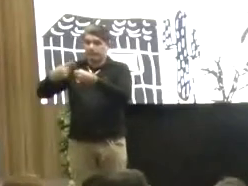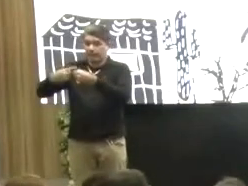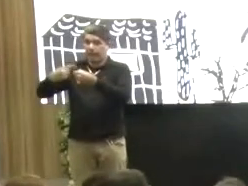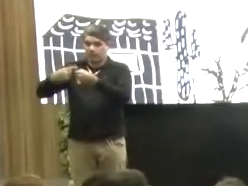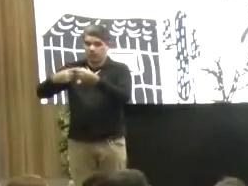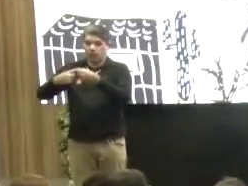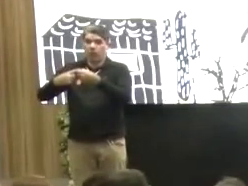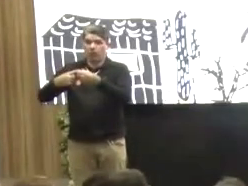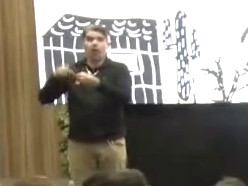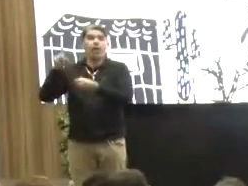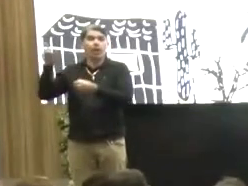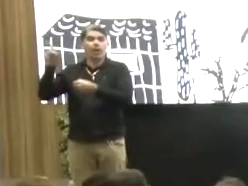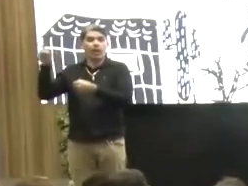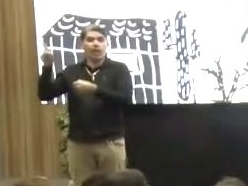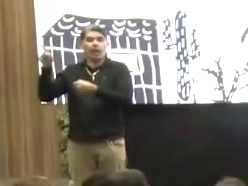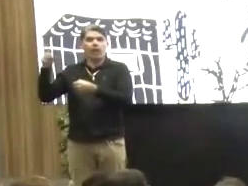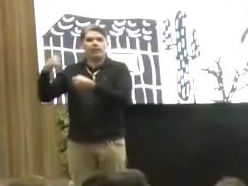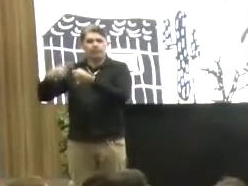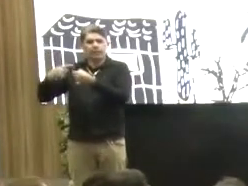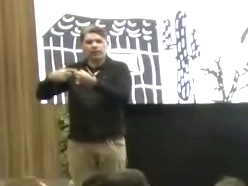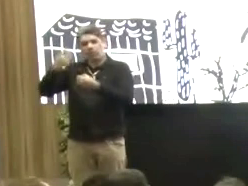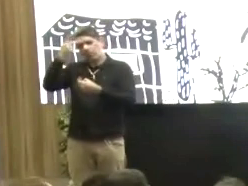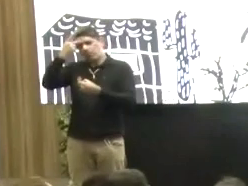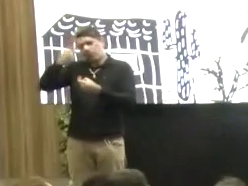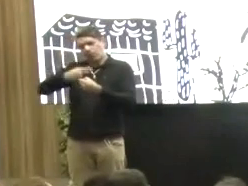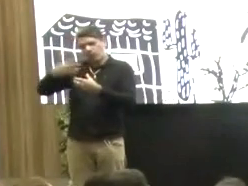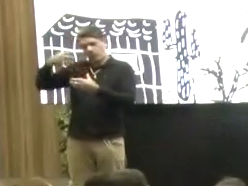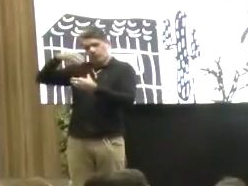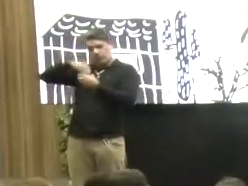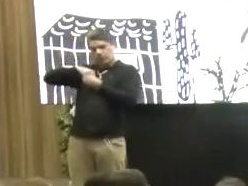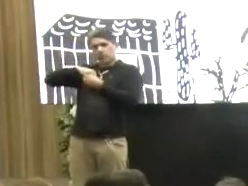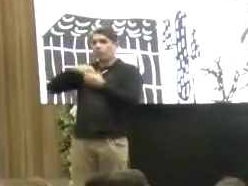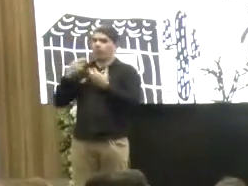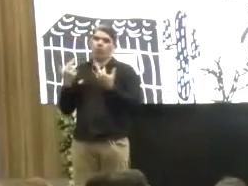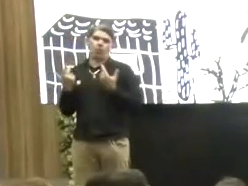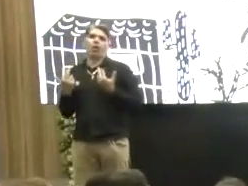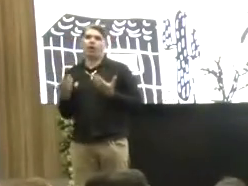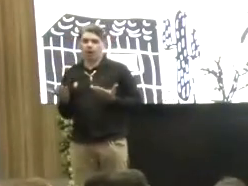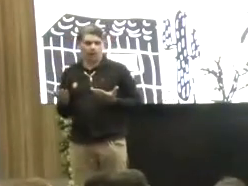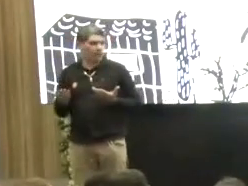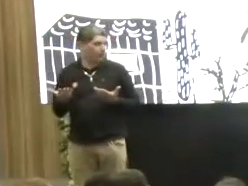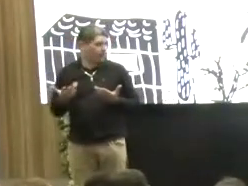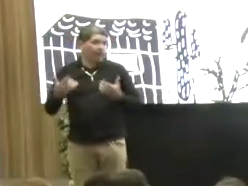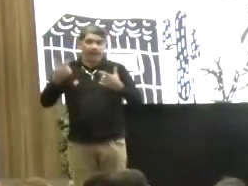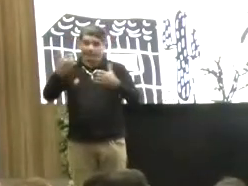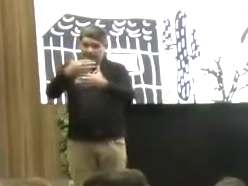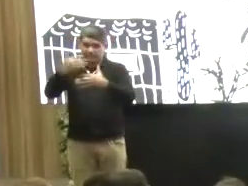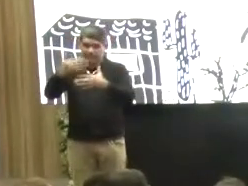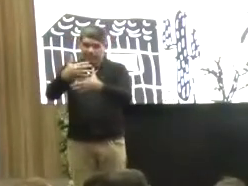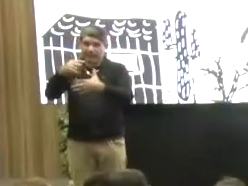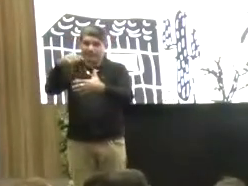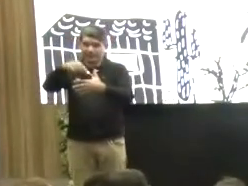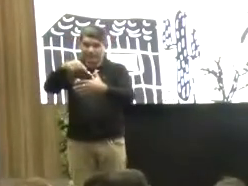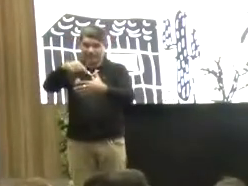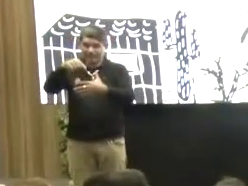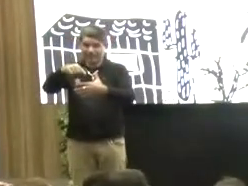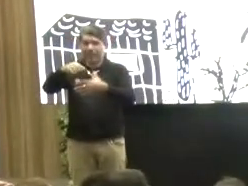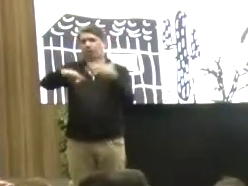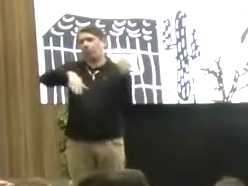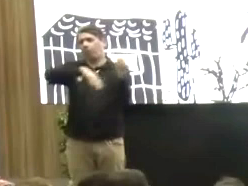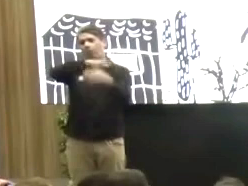do interior é ser do interior de si mesmo, não é? Porque eu estou muito na cidade, a cidade é um